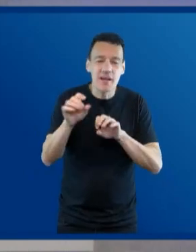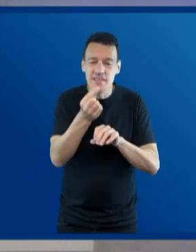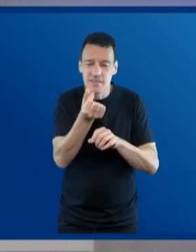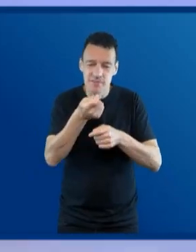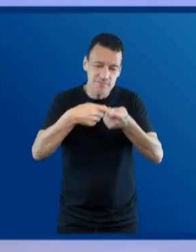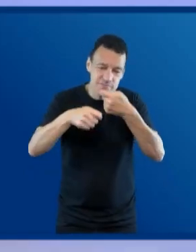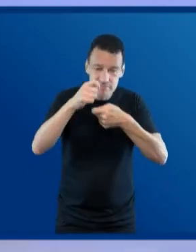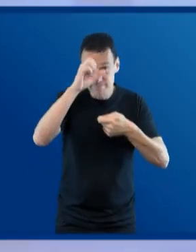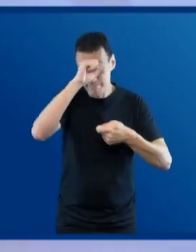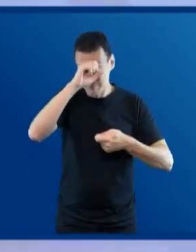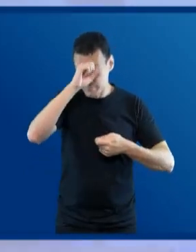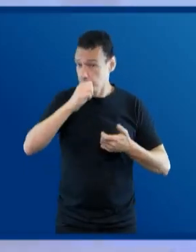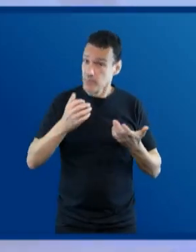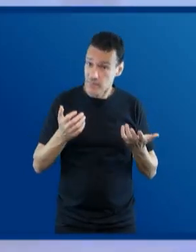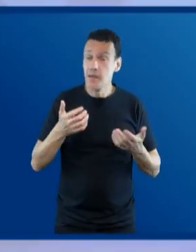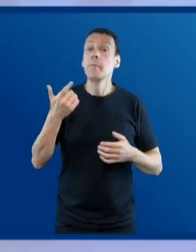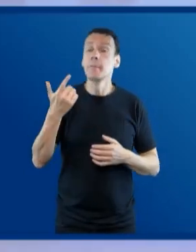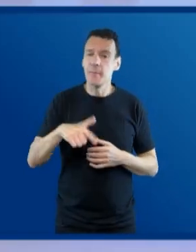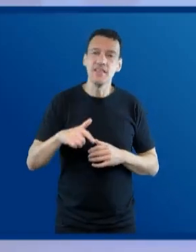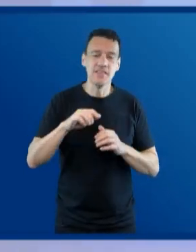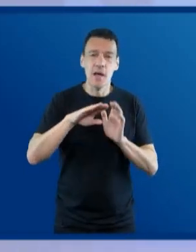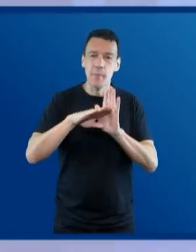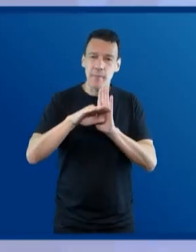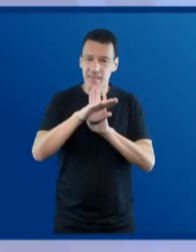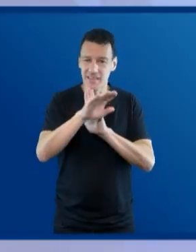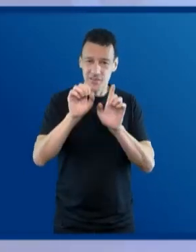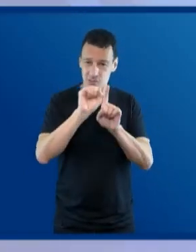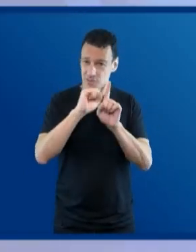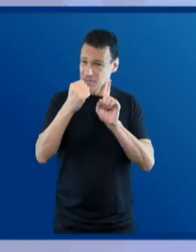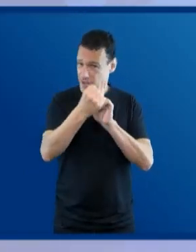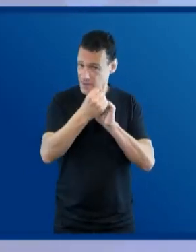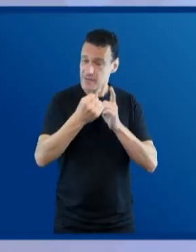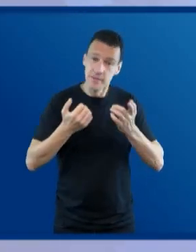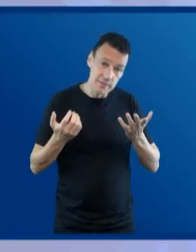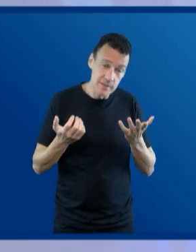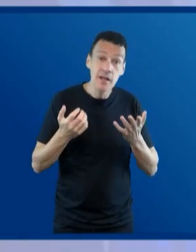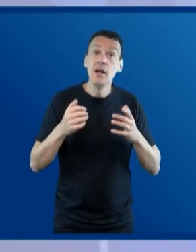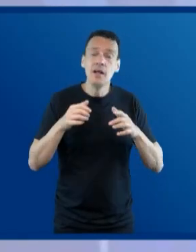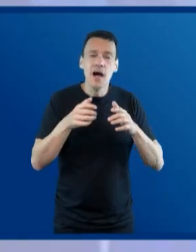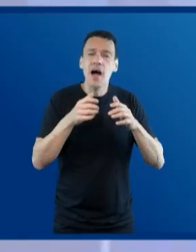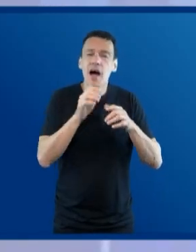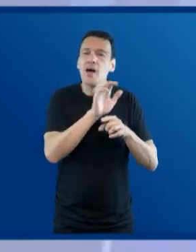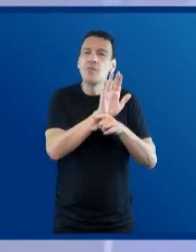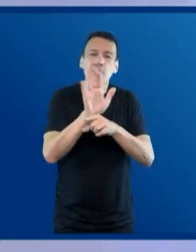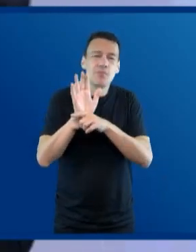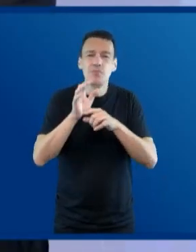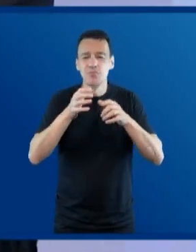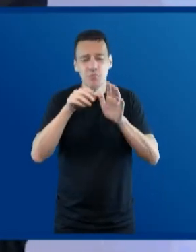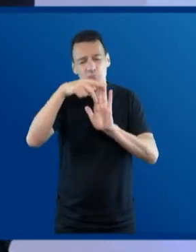Social, na frente da educação financeira, também apoiamos diversos projetos, né,